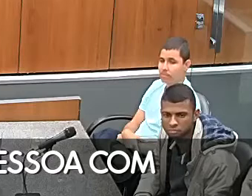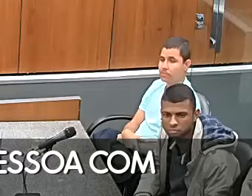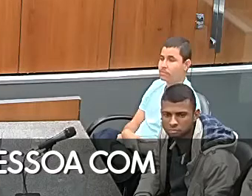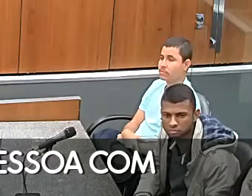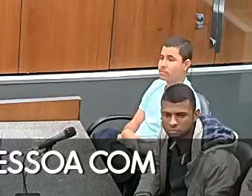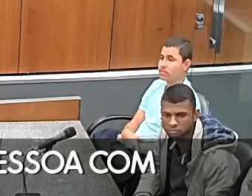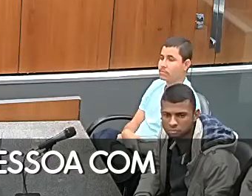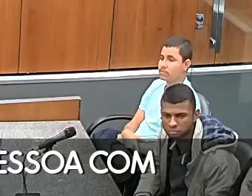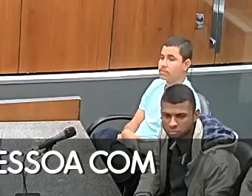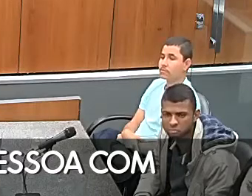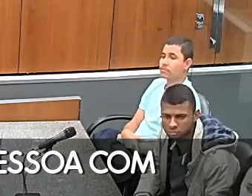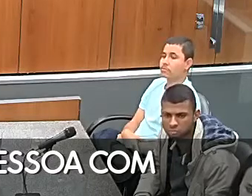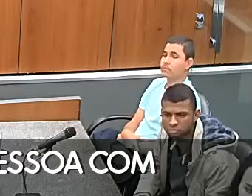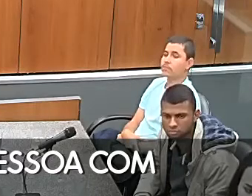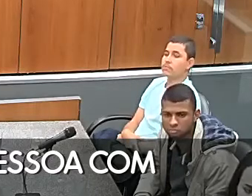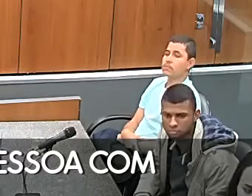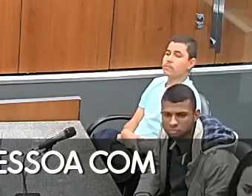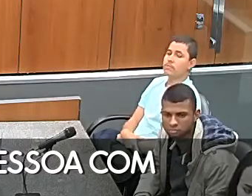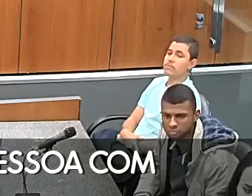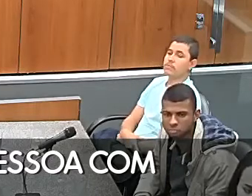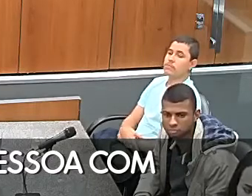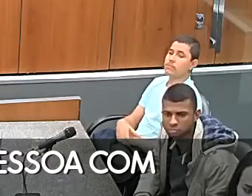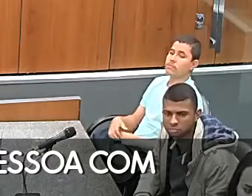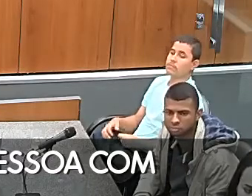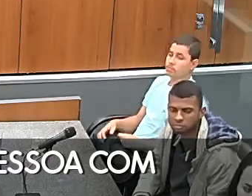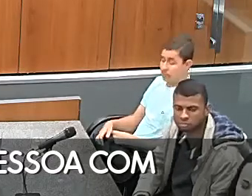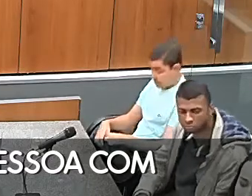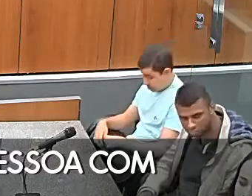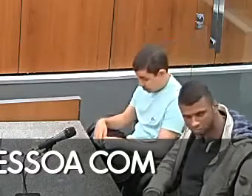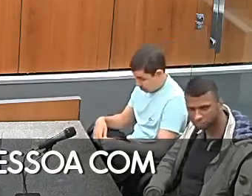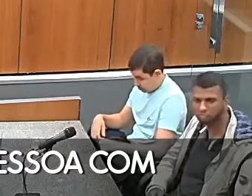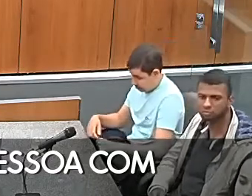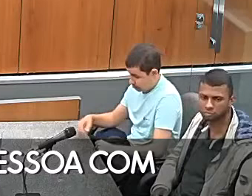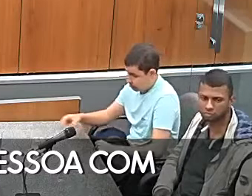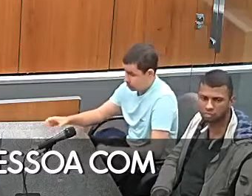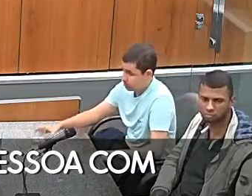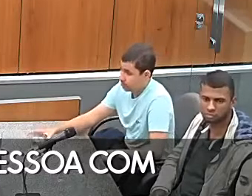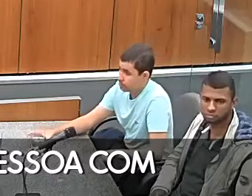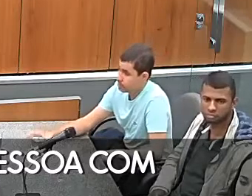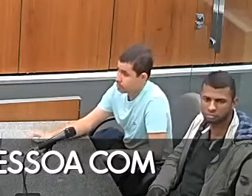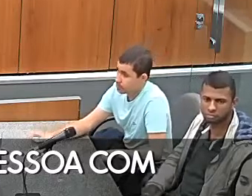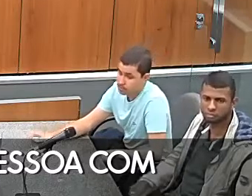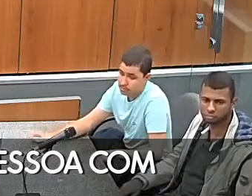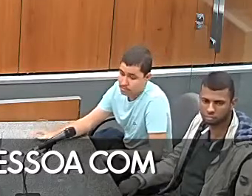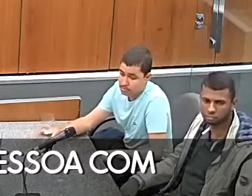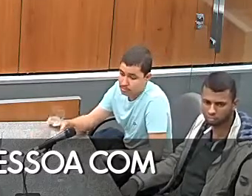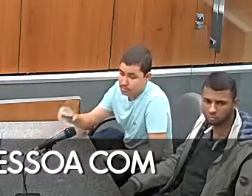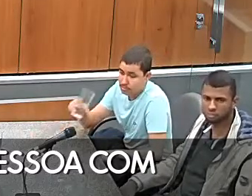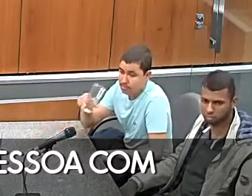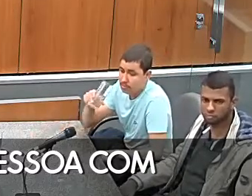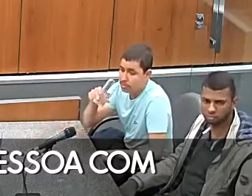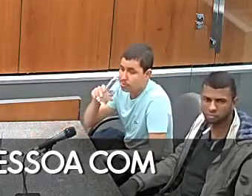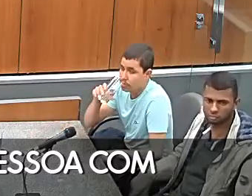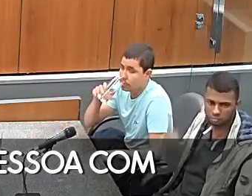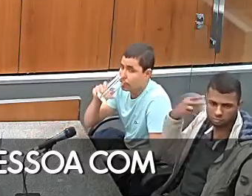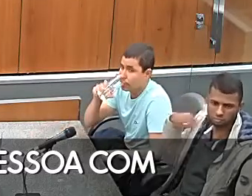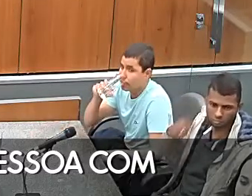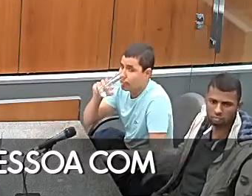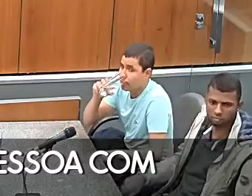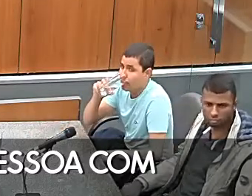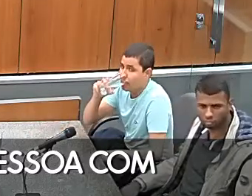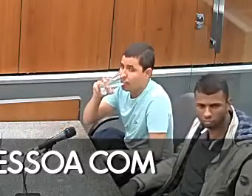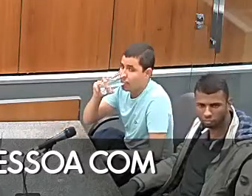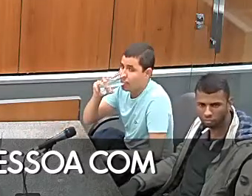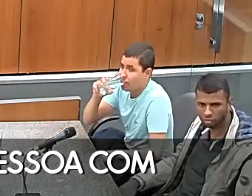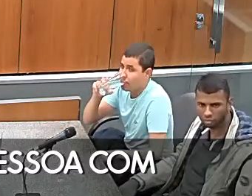nos faltando. E eu queria aproveitar para parabenizar esses vereadores que aqui vieram. Olhem lá